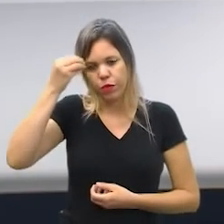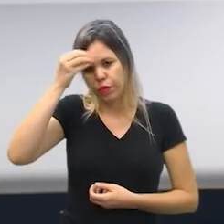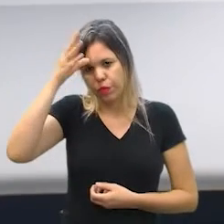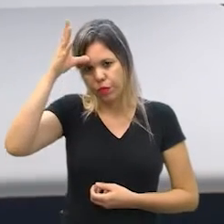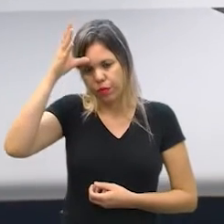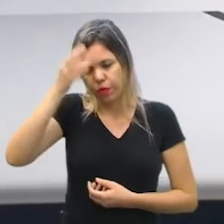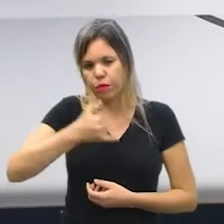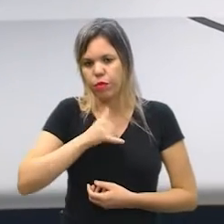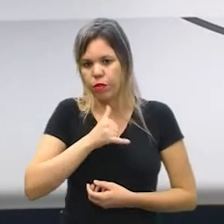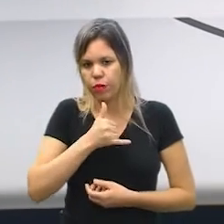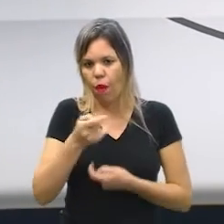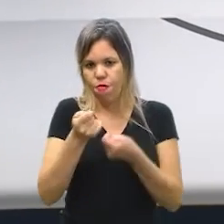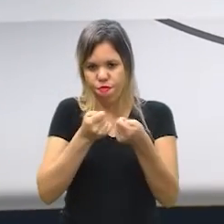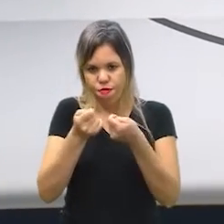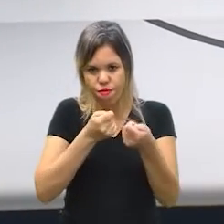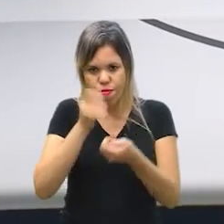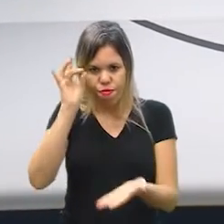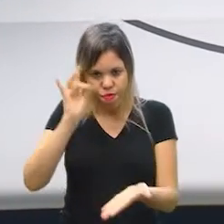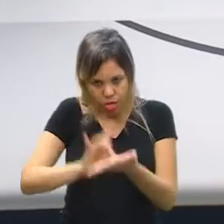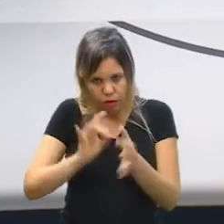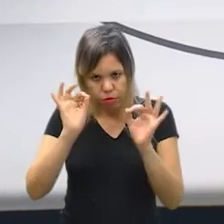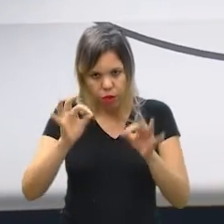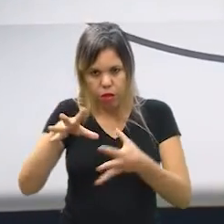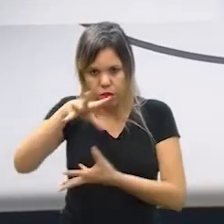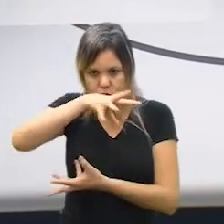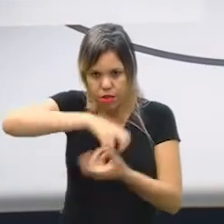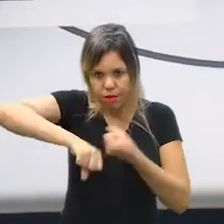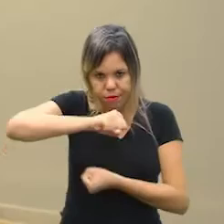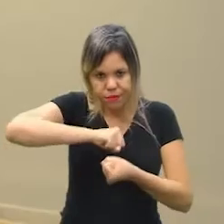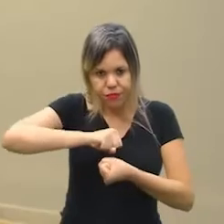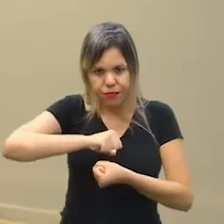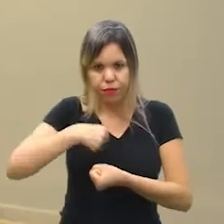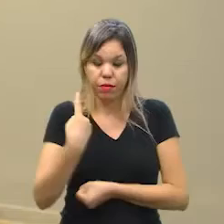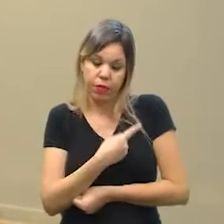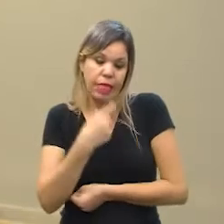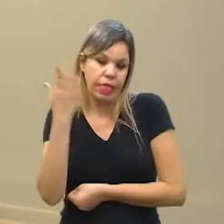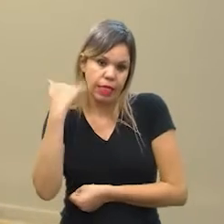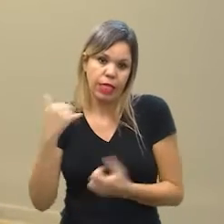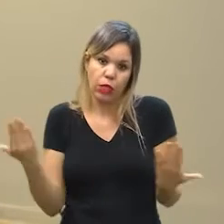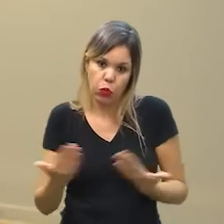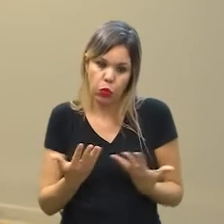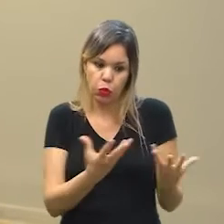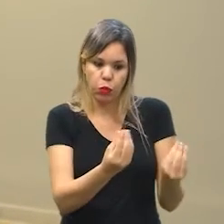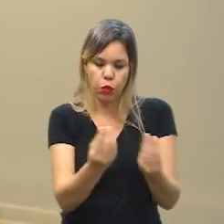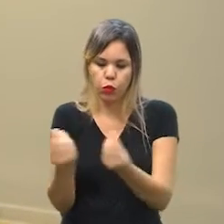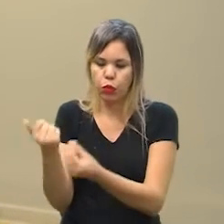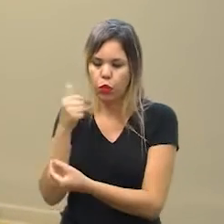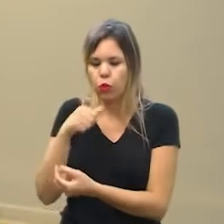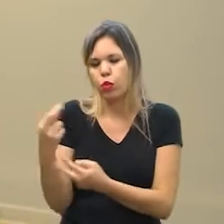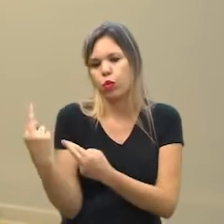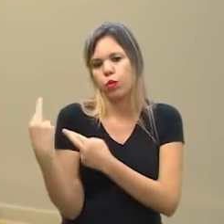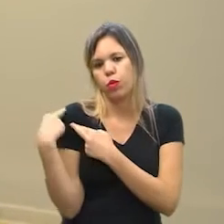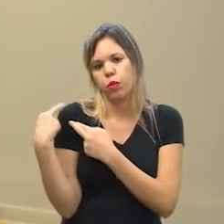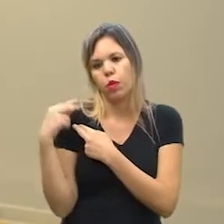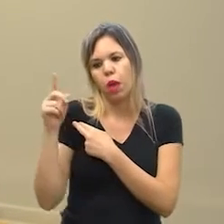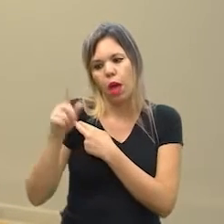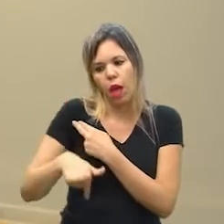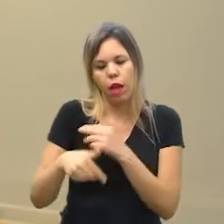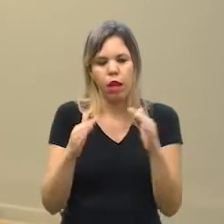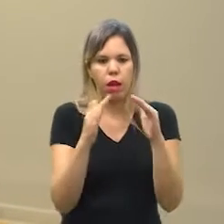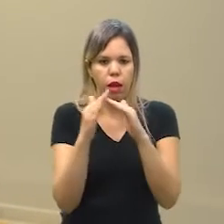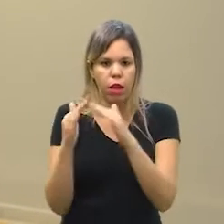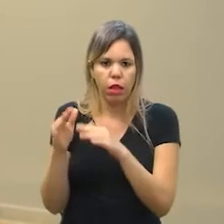para uma energia econômica, eficiente e sustentável. E a gente sabe que hoje muitas mulheres são responsáveis